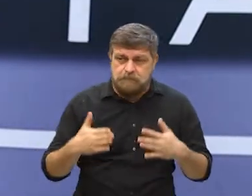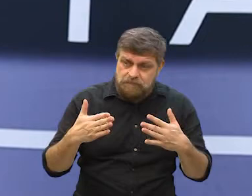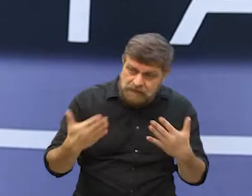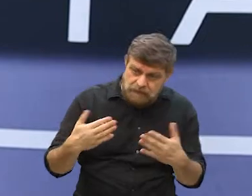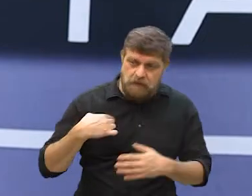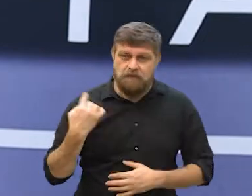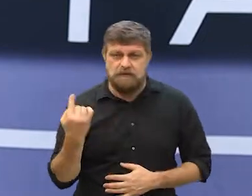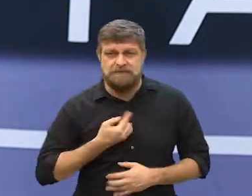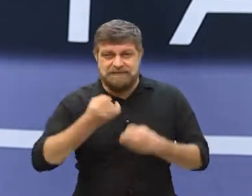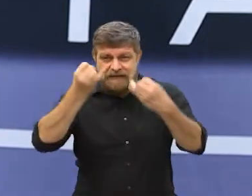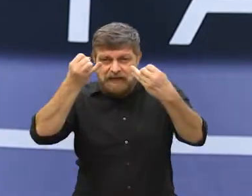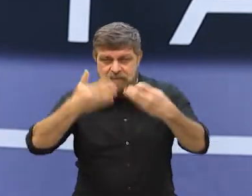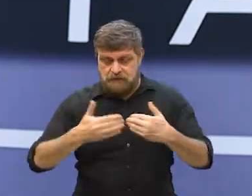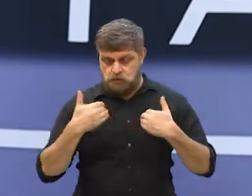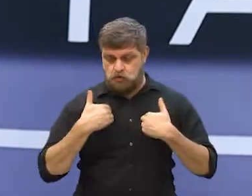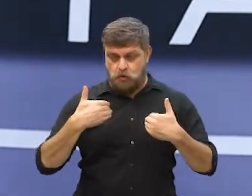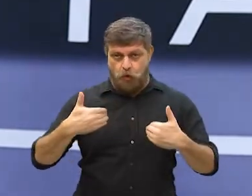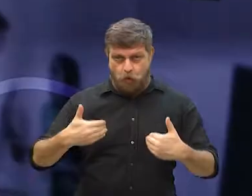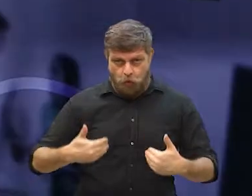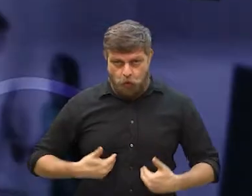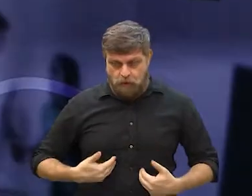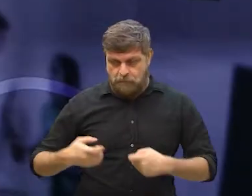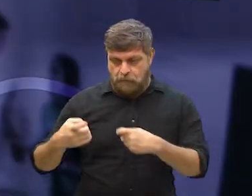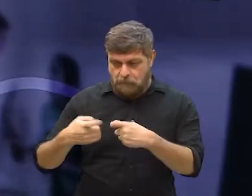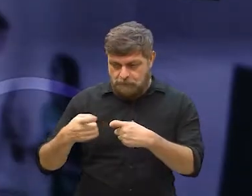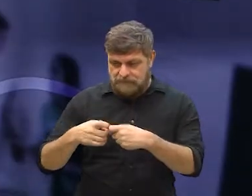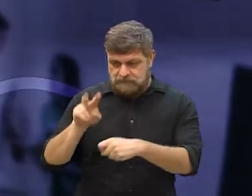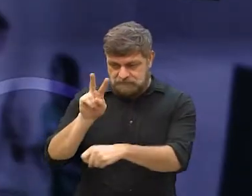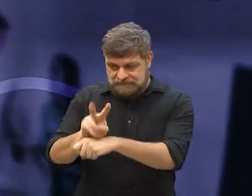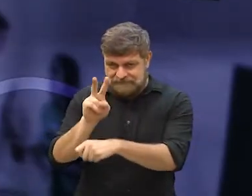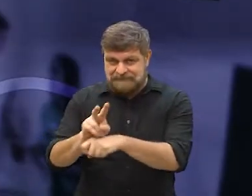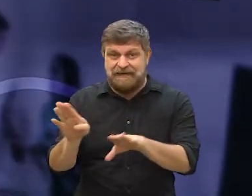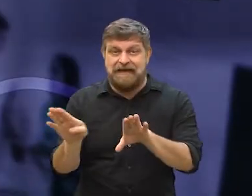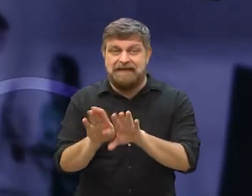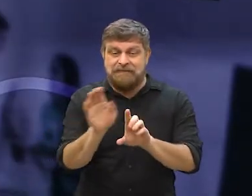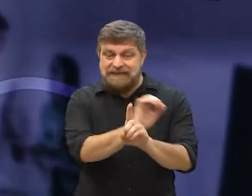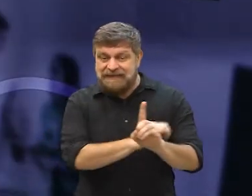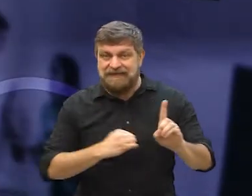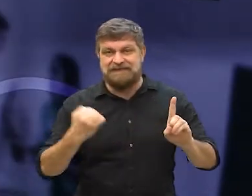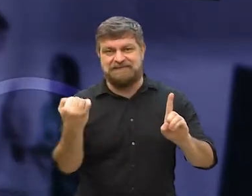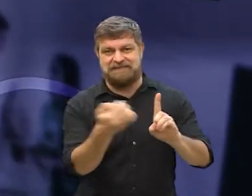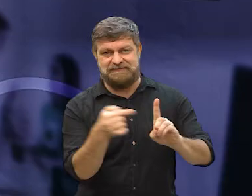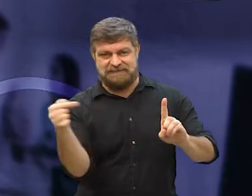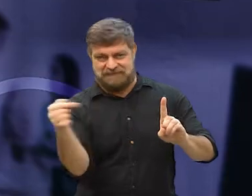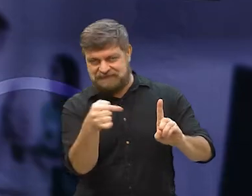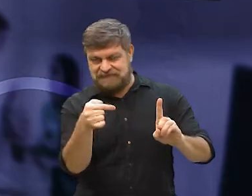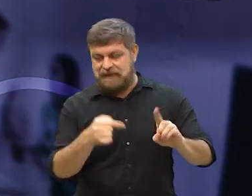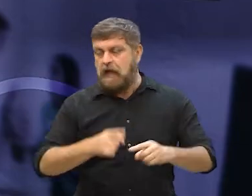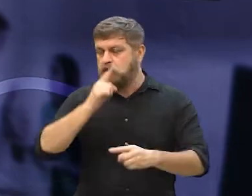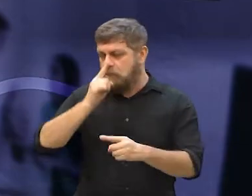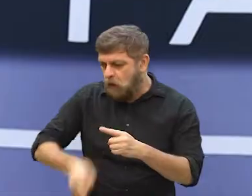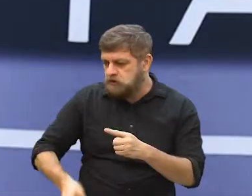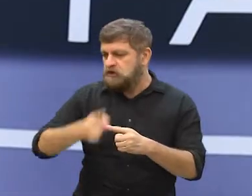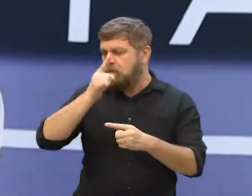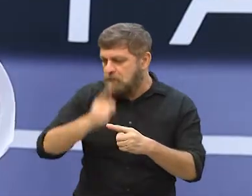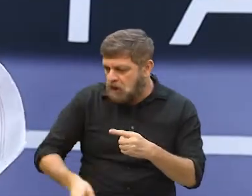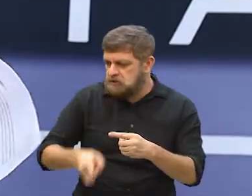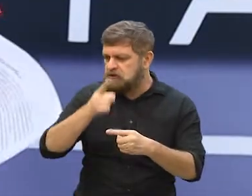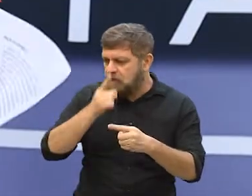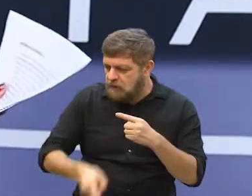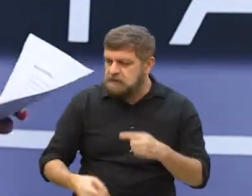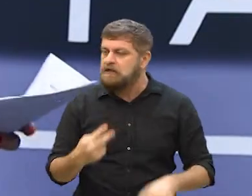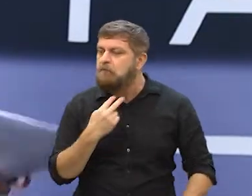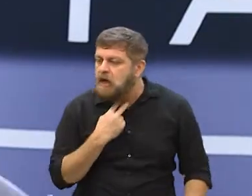está falando da questão biológica, da questão médica dessa doença. Aí tem a parte social, que esse não pode, ele é um